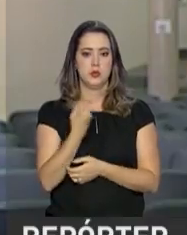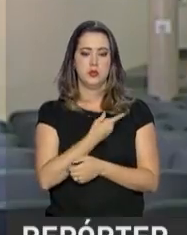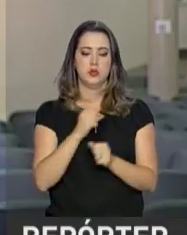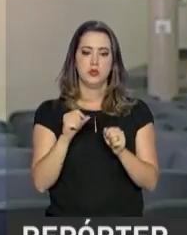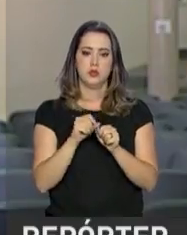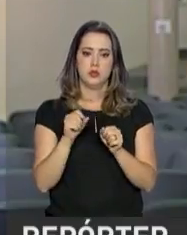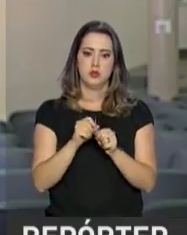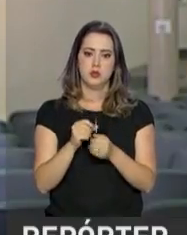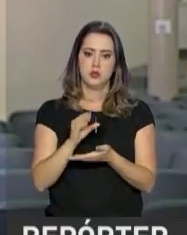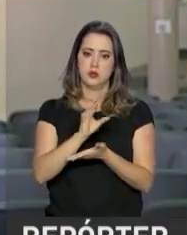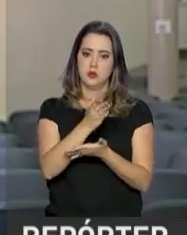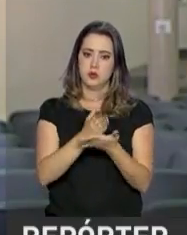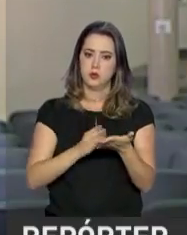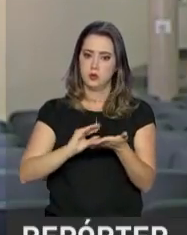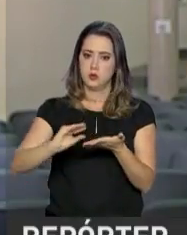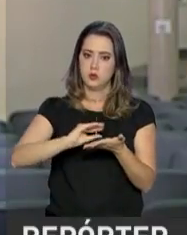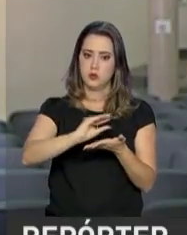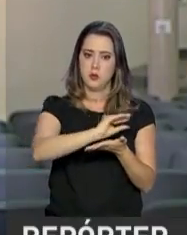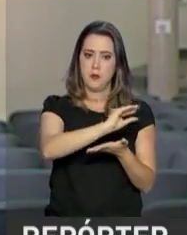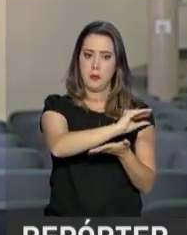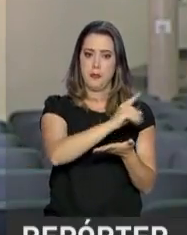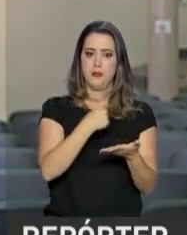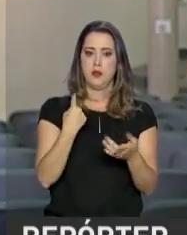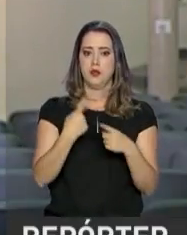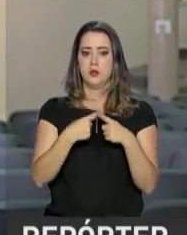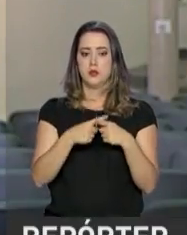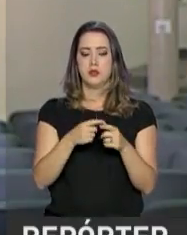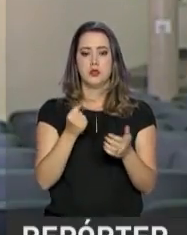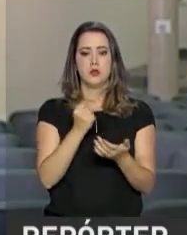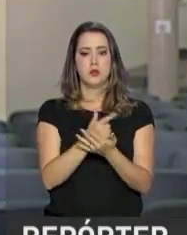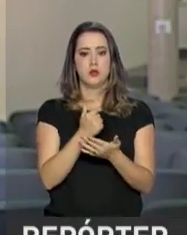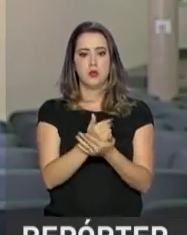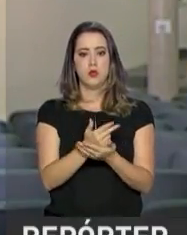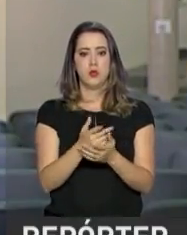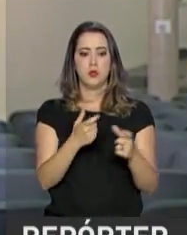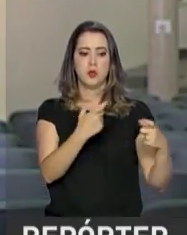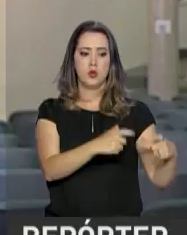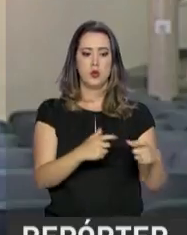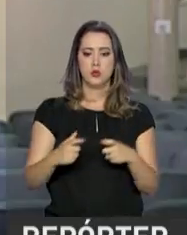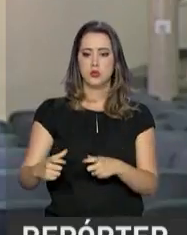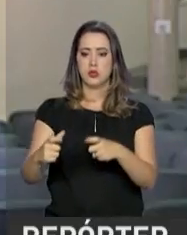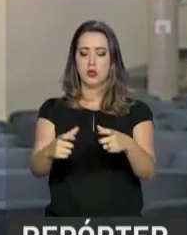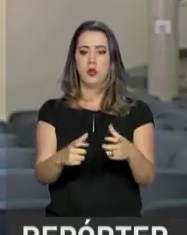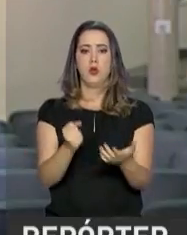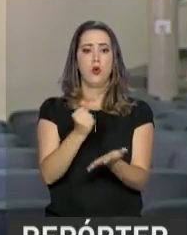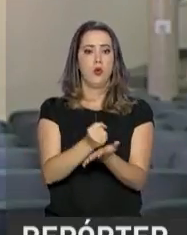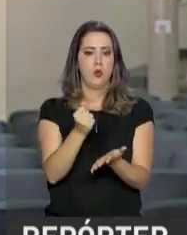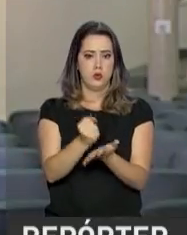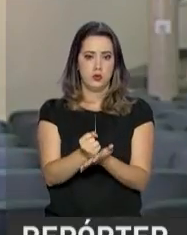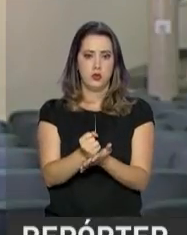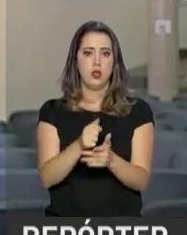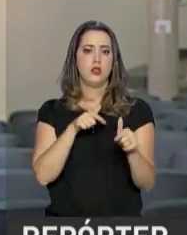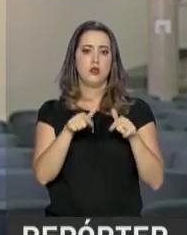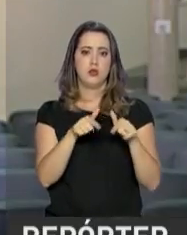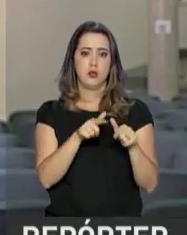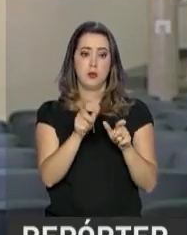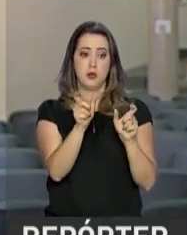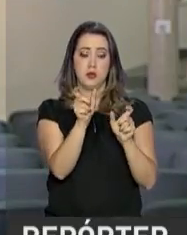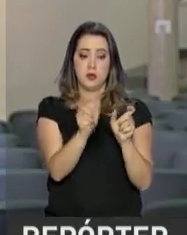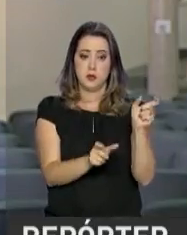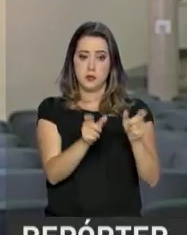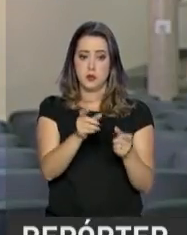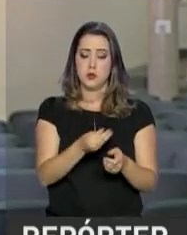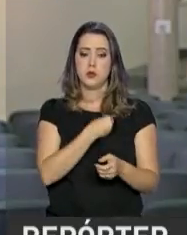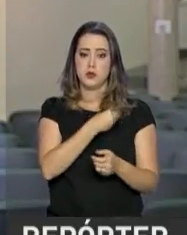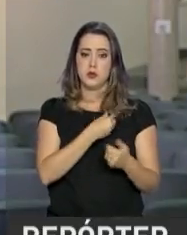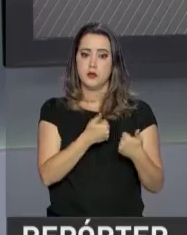são distribuídas na região porque a gente faz compras locais de contrato a população local pra nossa operação então acaba sendo positivo para